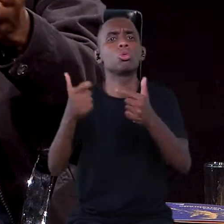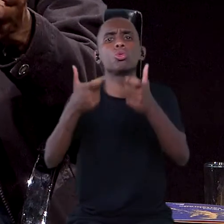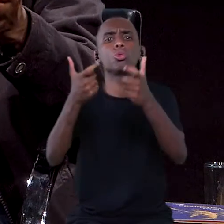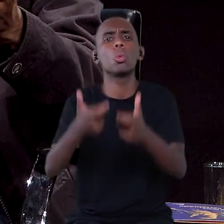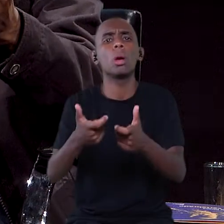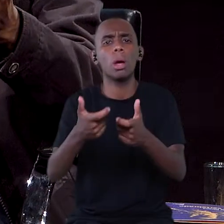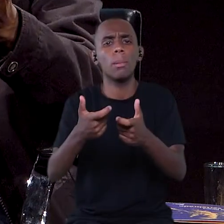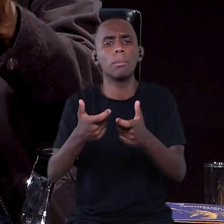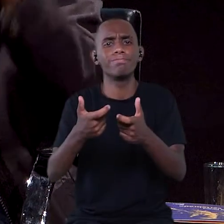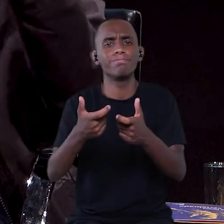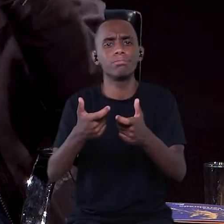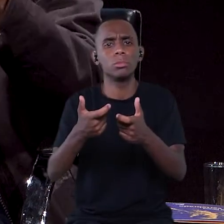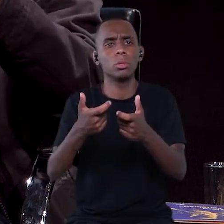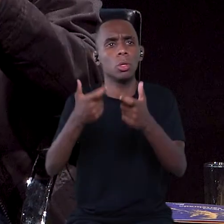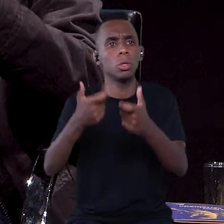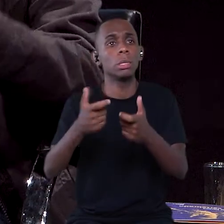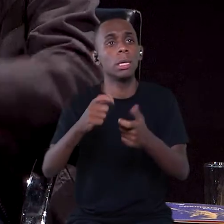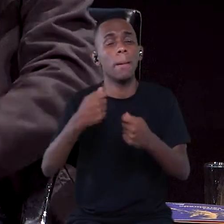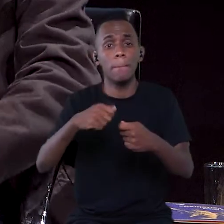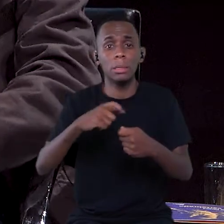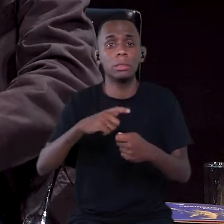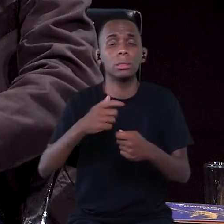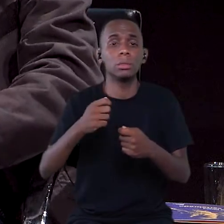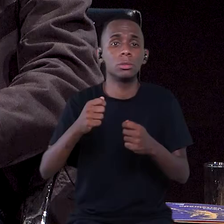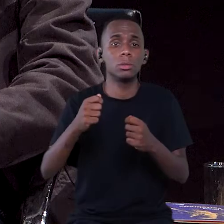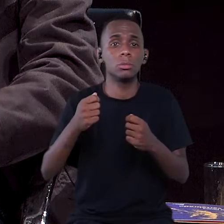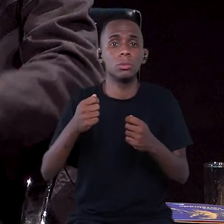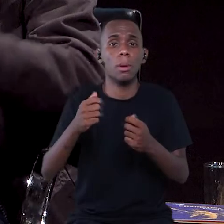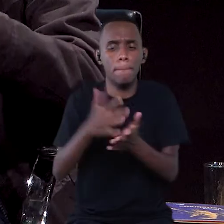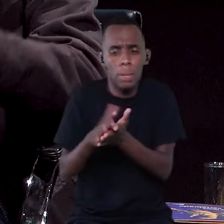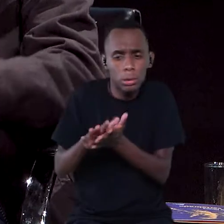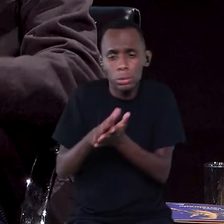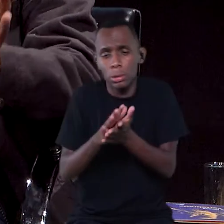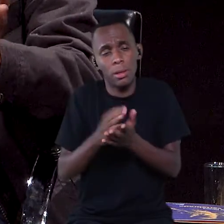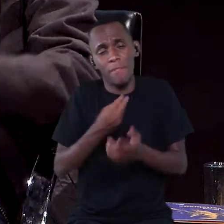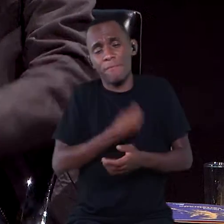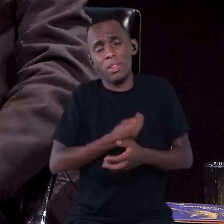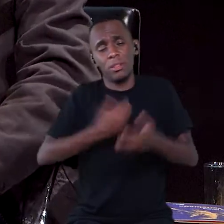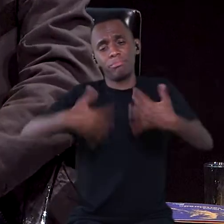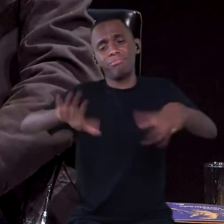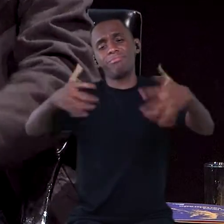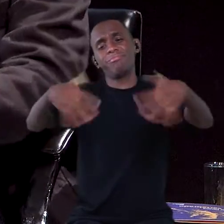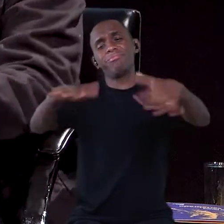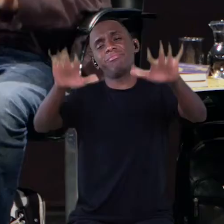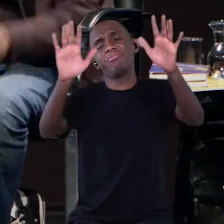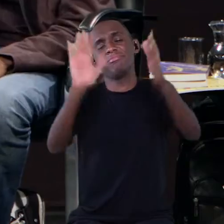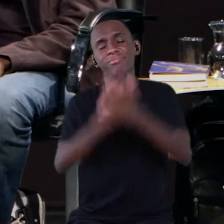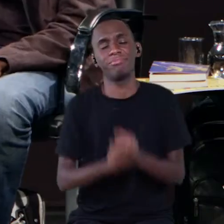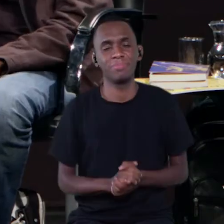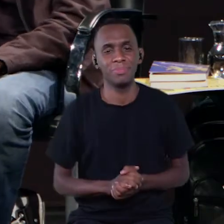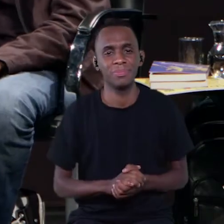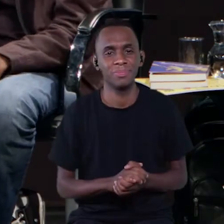lugar nenhum para ficar, aí tem que fazer como o Zeca Pagodinho, deixa a vida me levar. E vamos ver